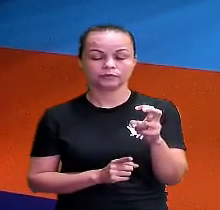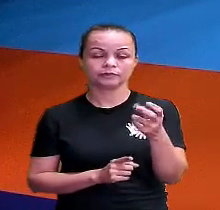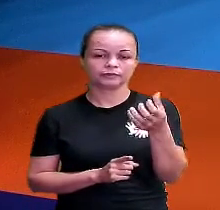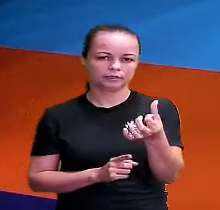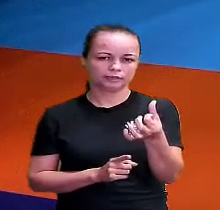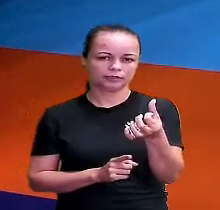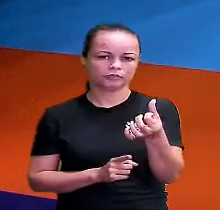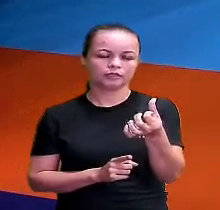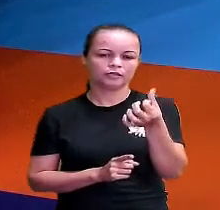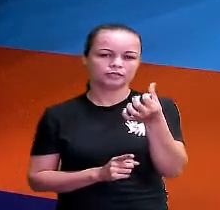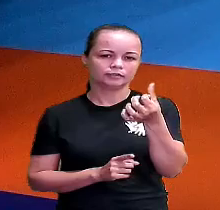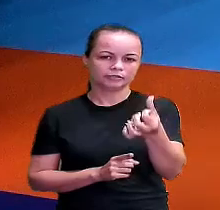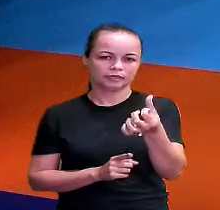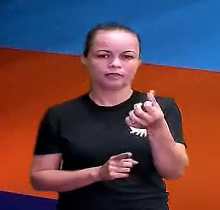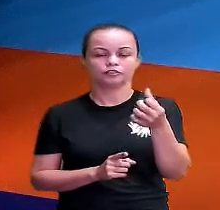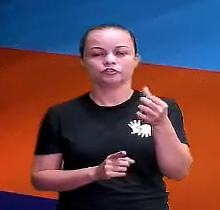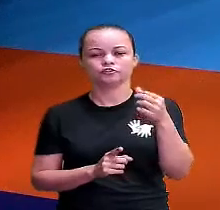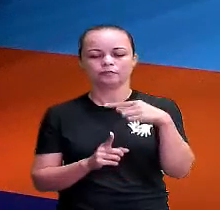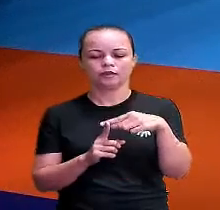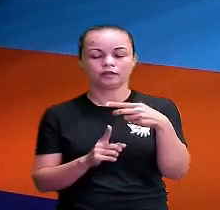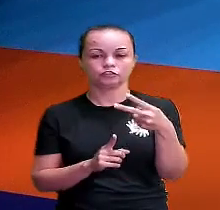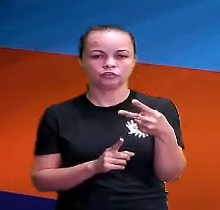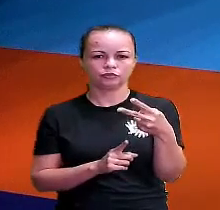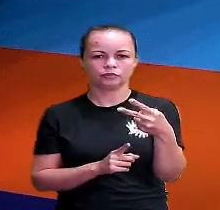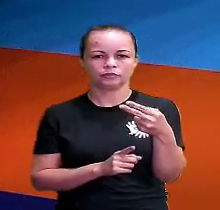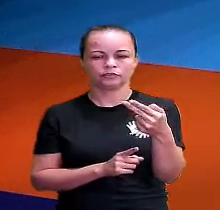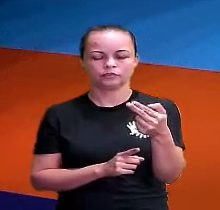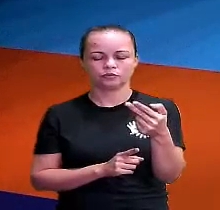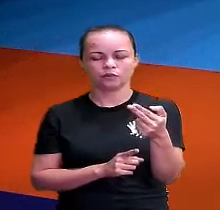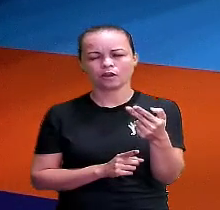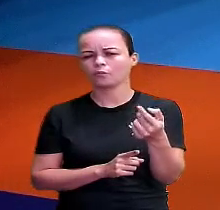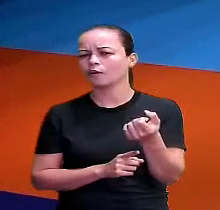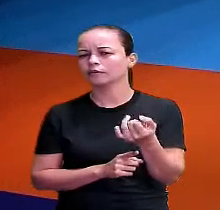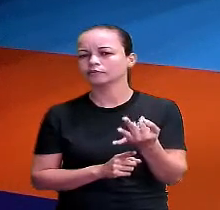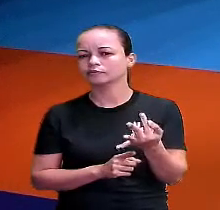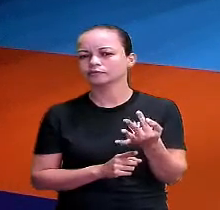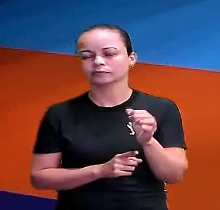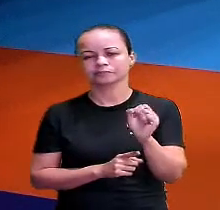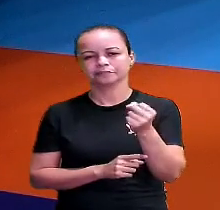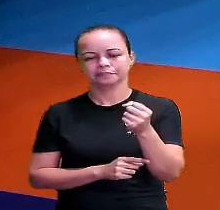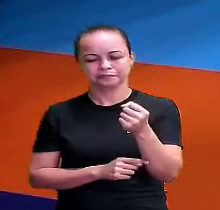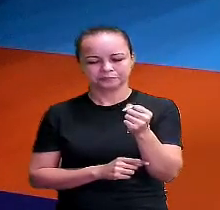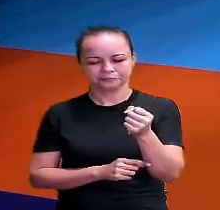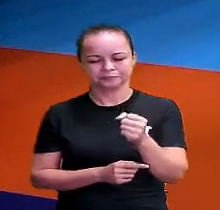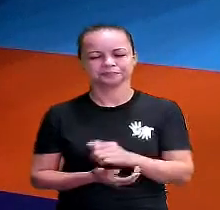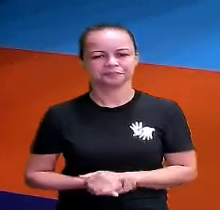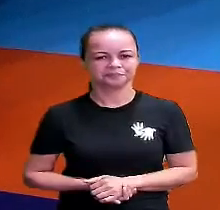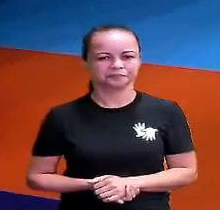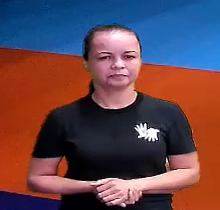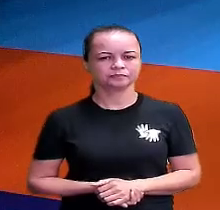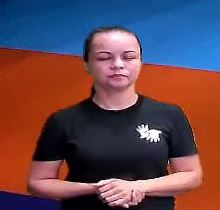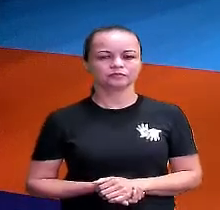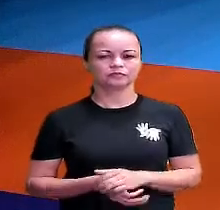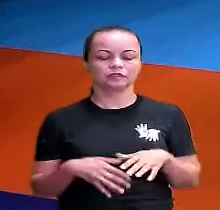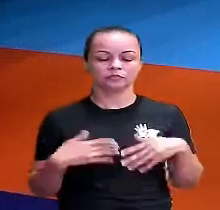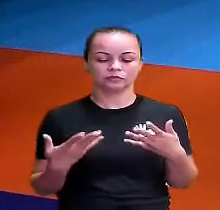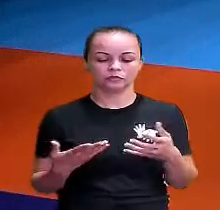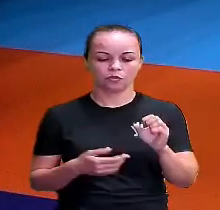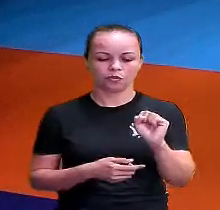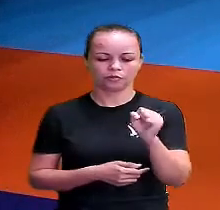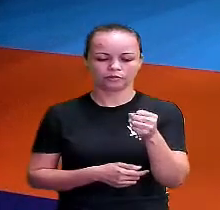6. 6 mais 2. E aí, quanto é que é, gente? 6 mais 2, 8, né? Então, quanto é que deu?